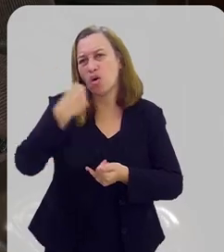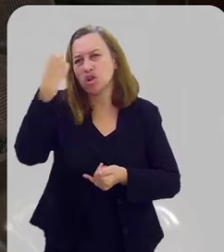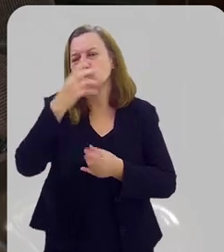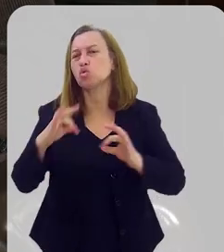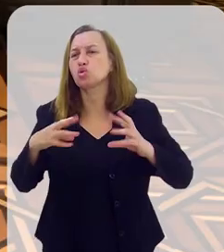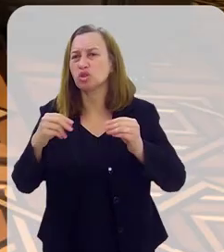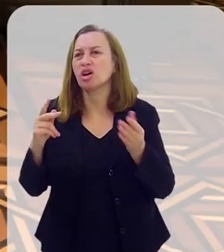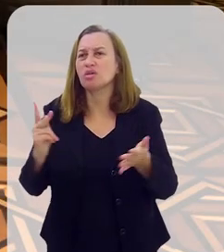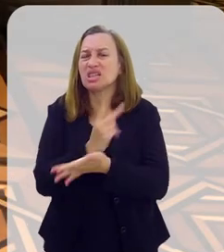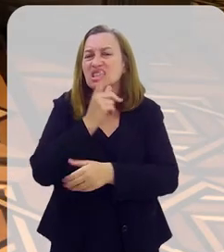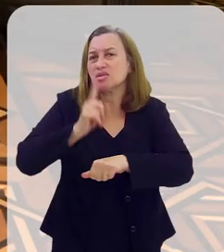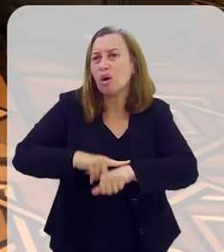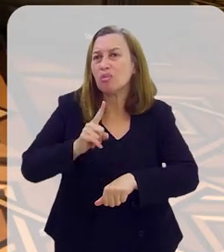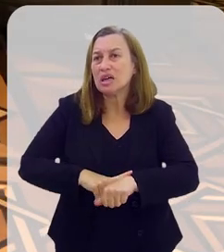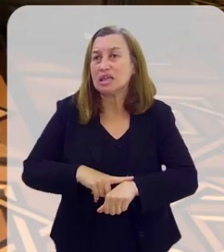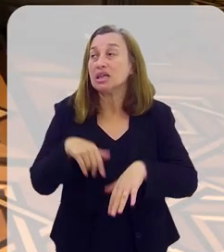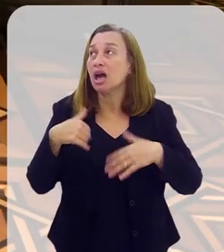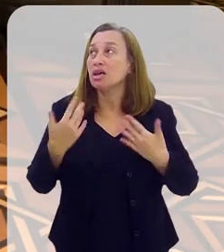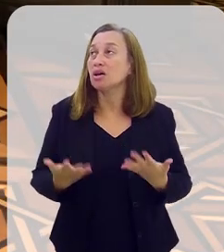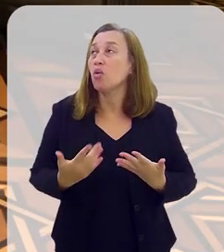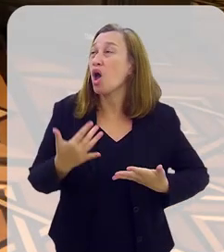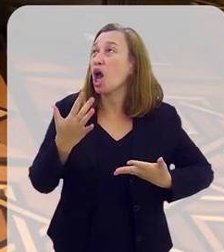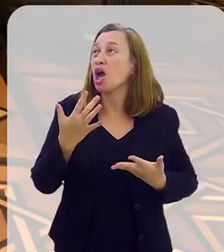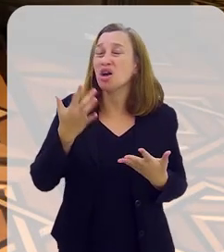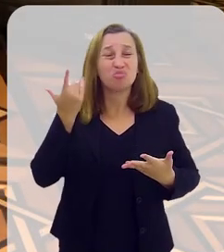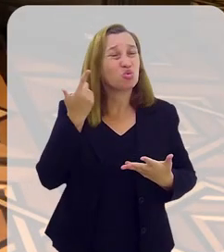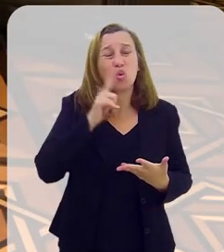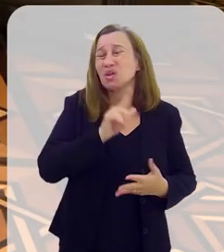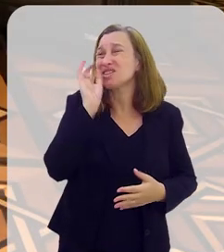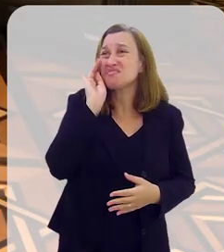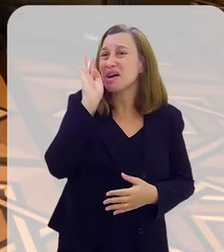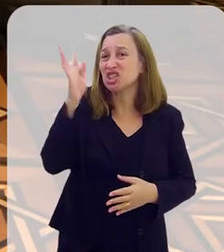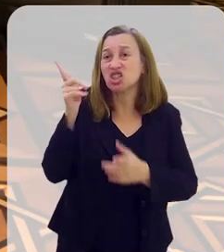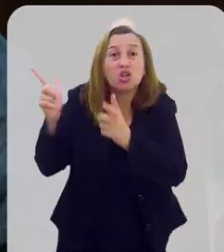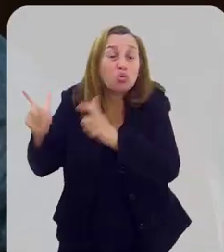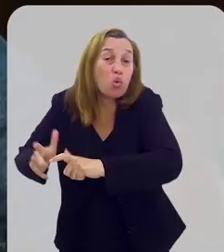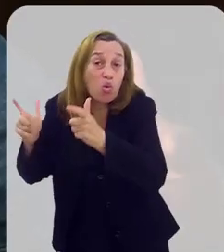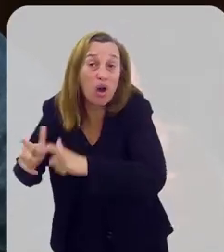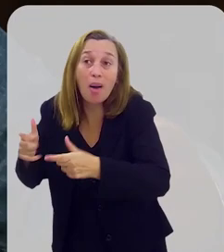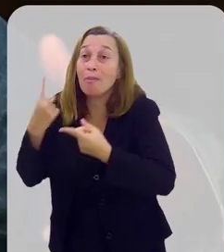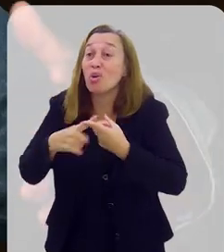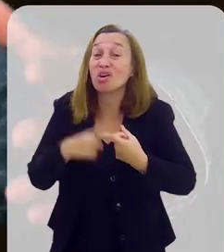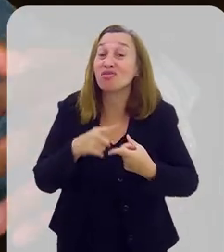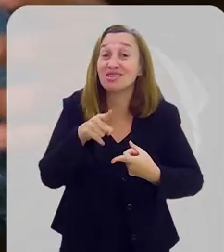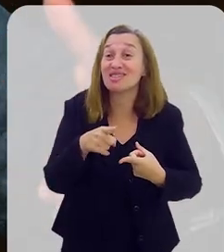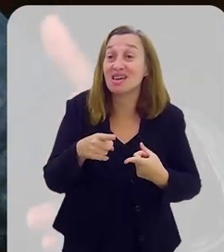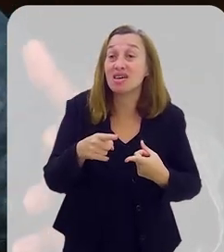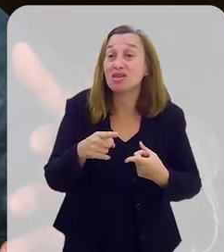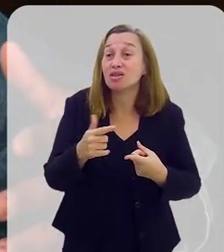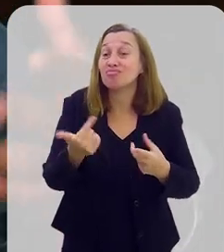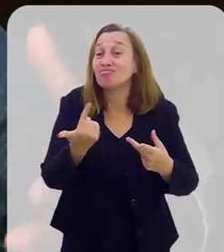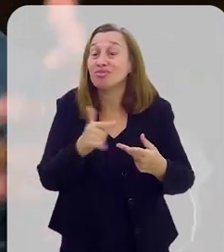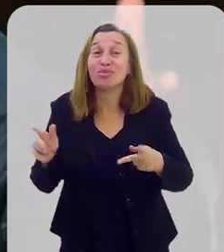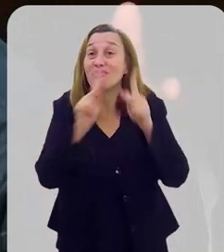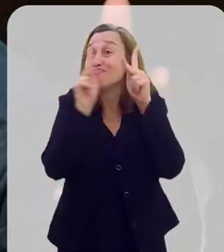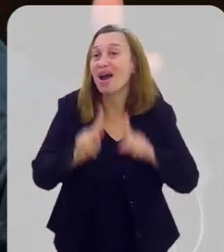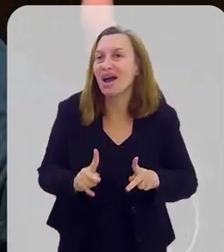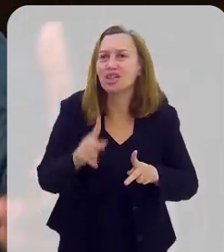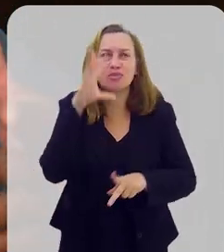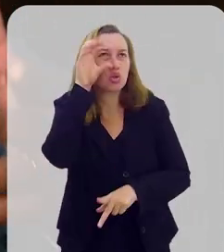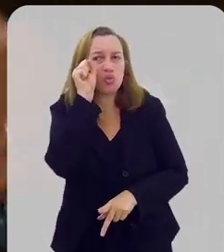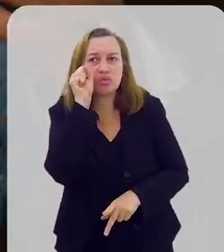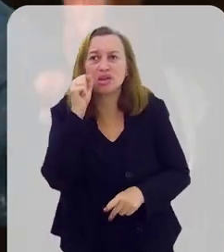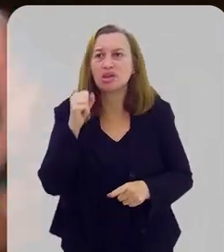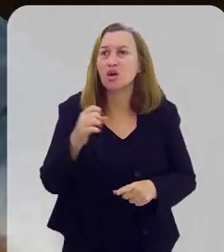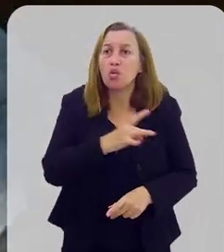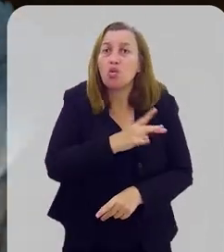e e assim é eu eu não eu acho que eu não não consigo me imaginar naquele local porque assim você não você não tem paz nem para dormir